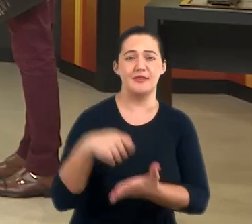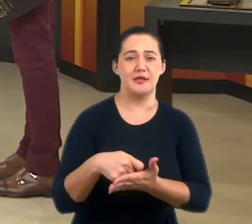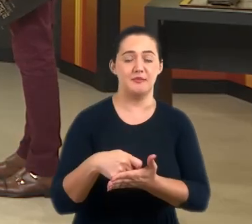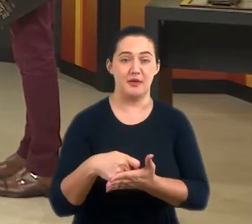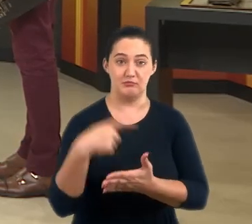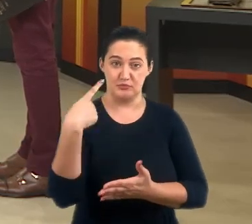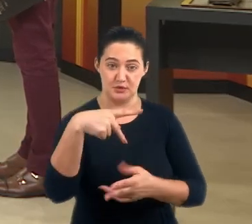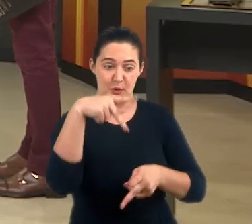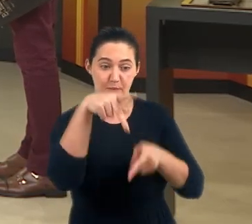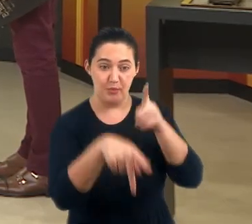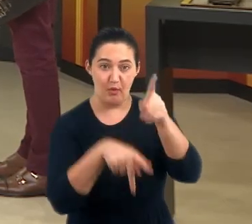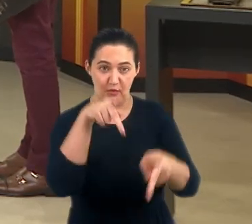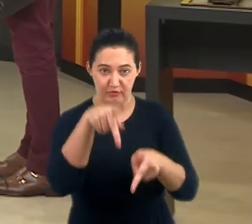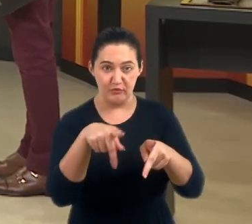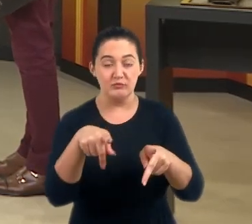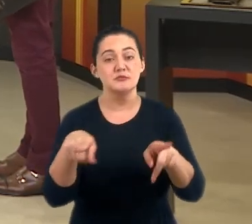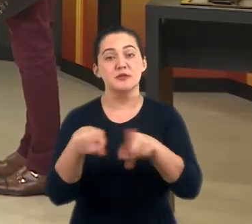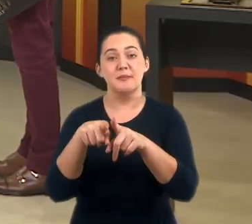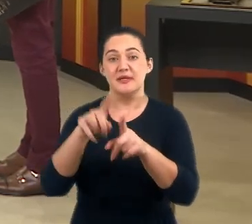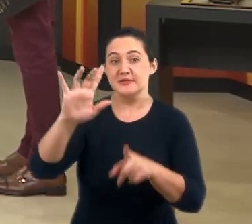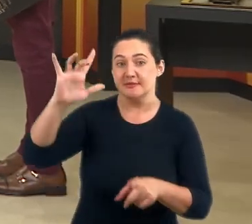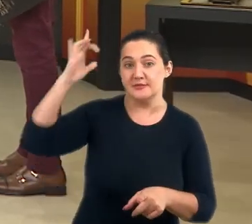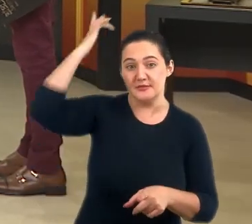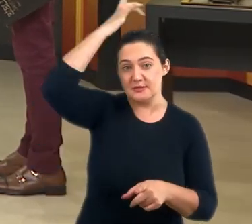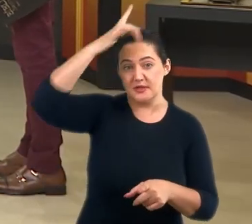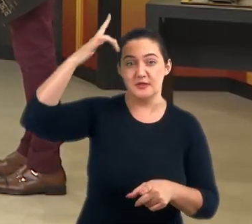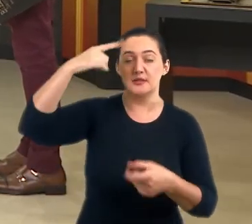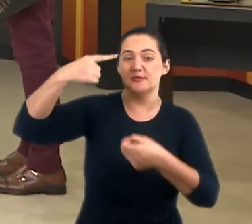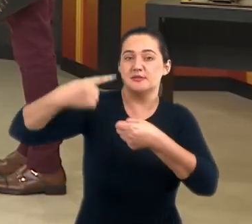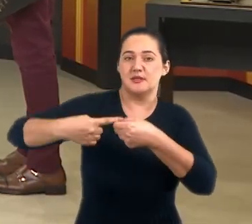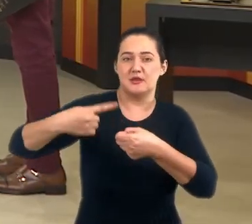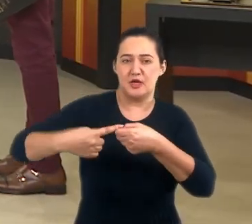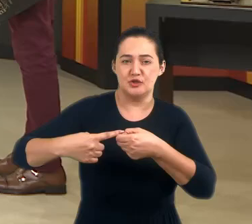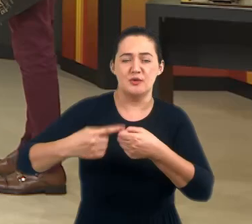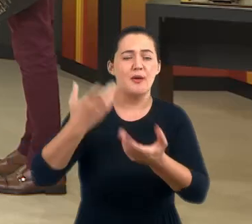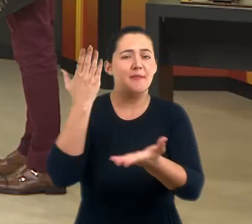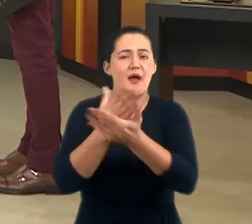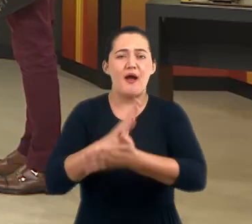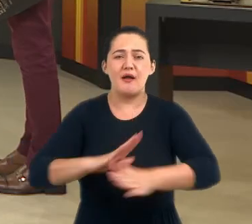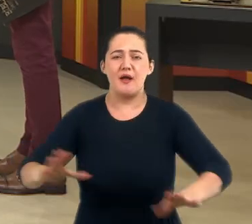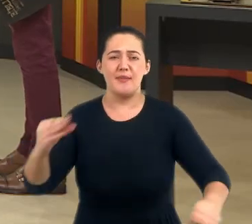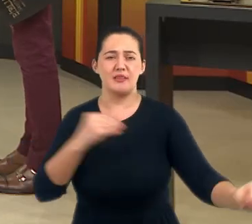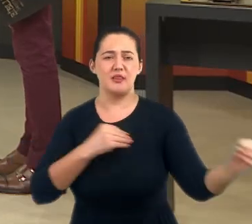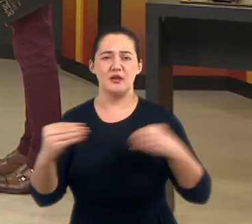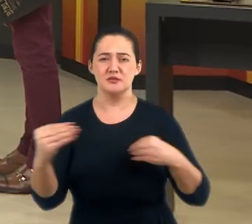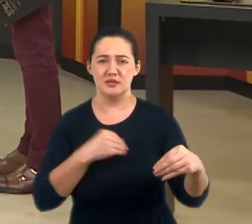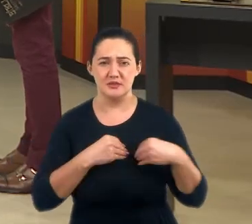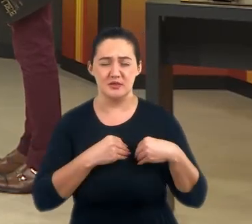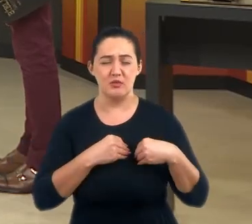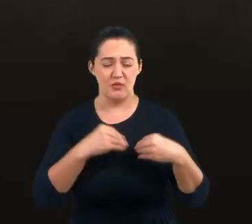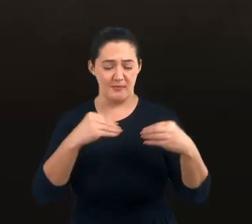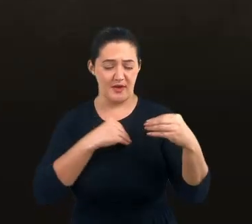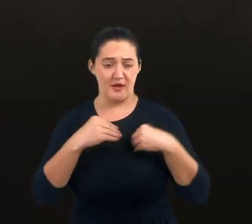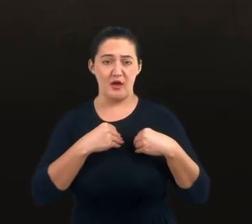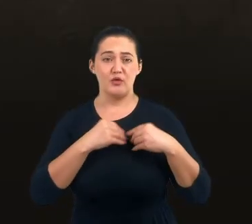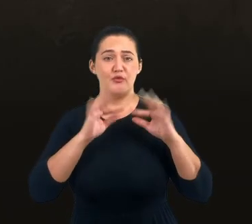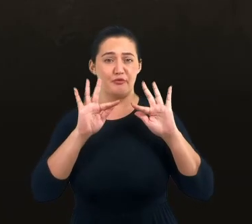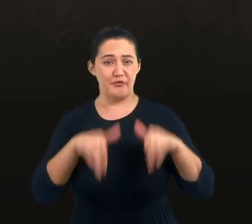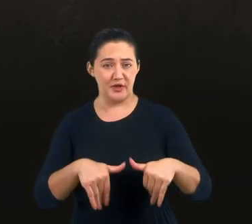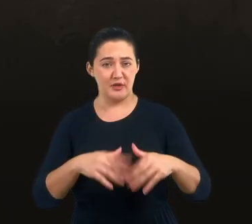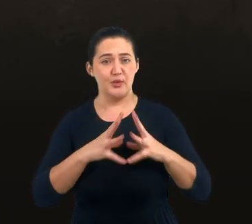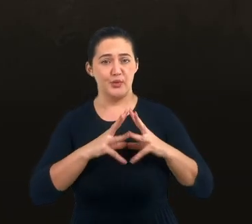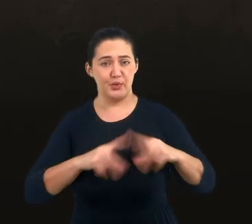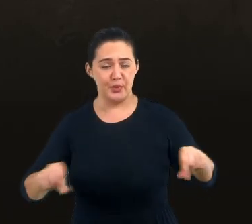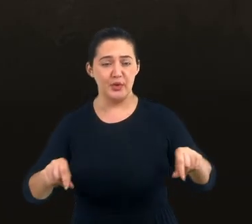determinadas para o seu povo, para a santa cidade, para acabar com a transgressão e dar fim aos pecados e para